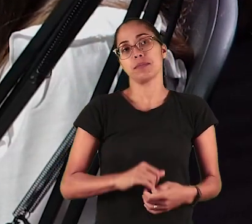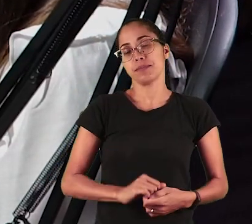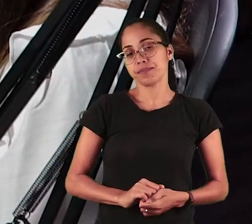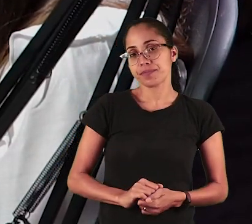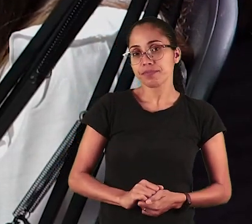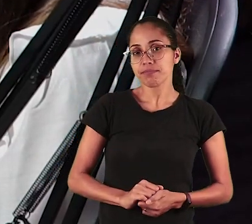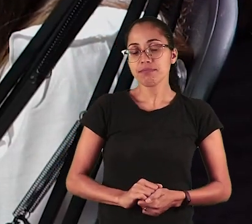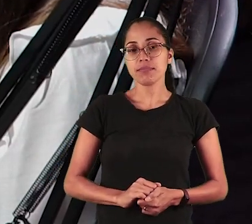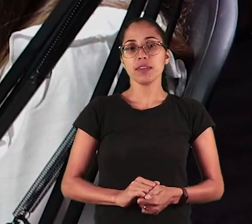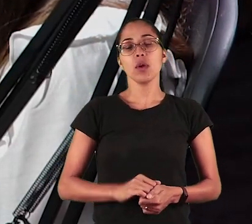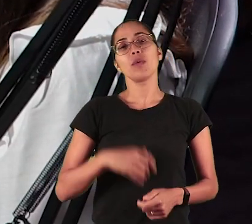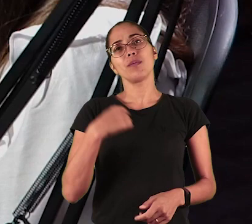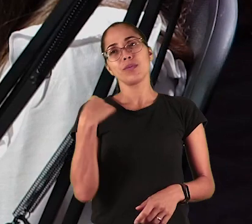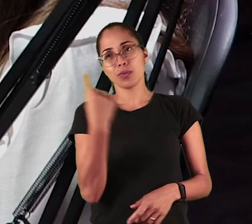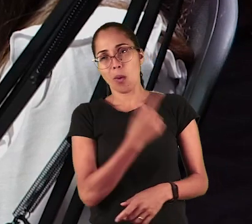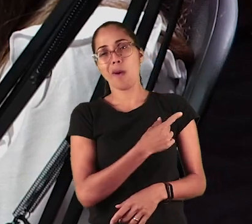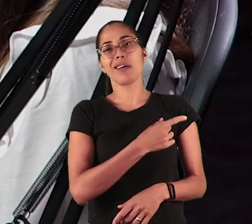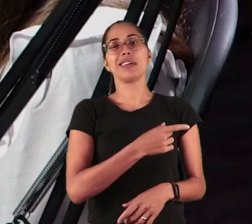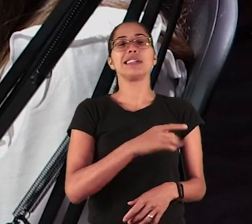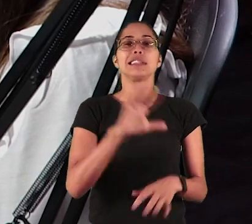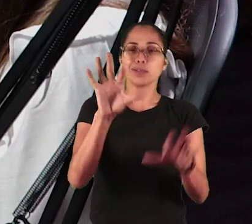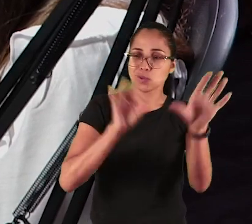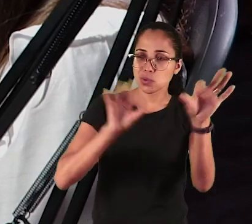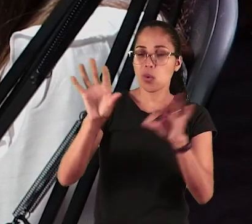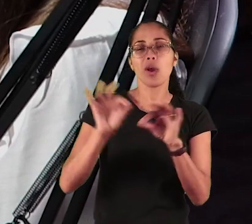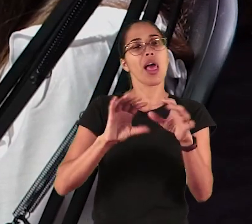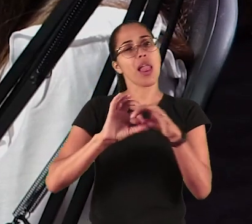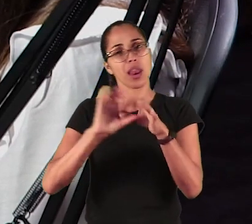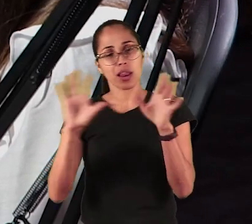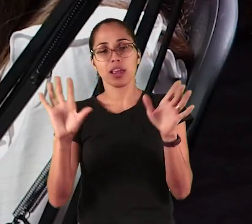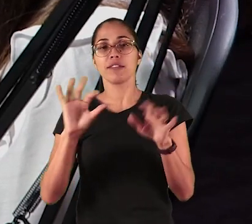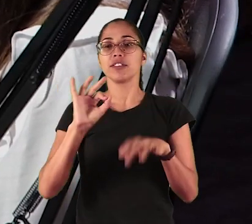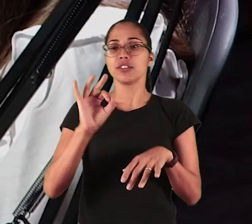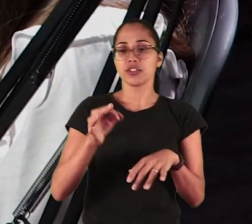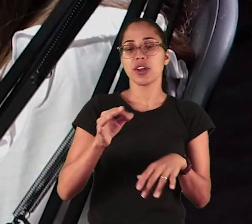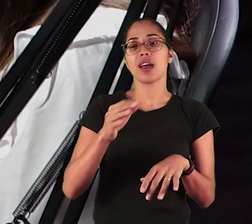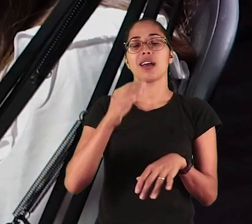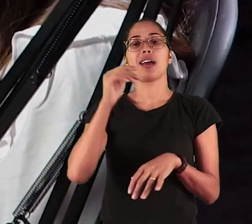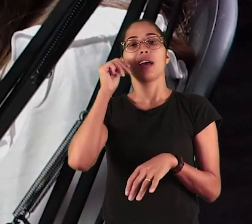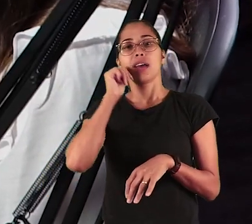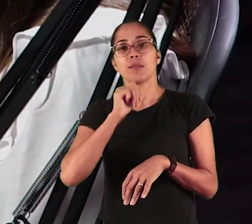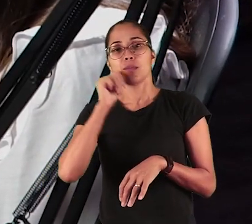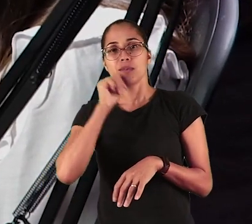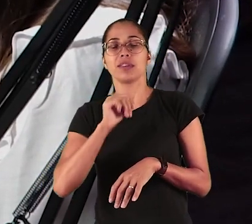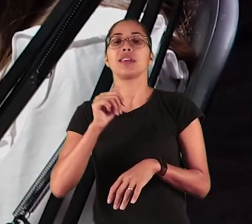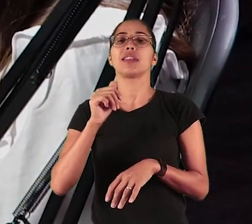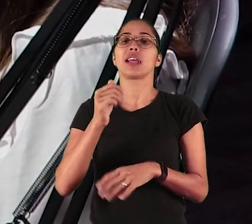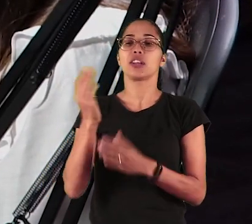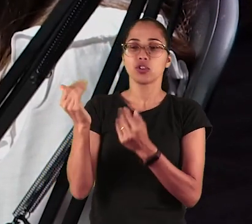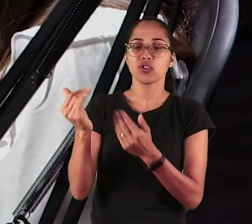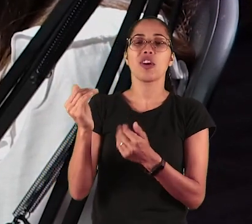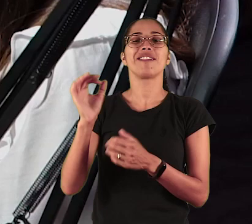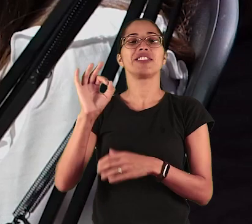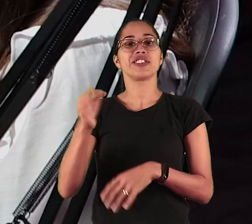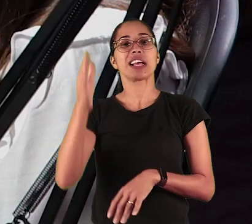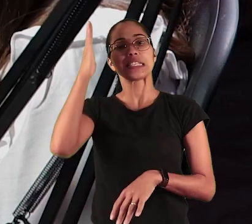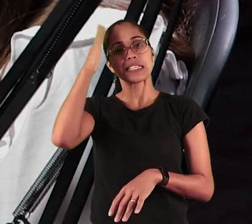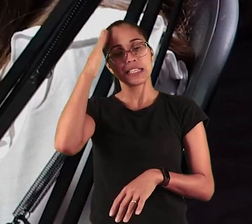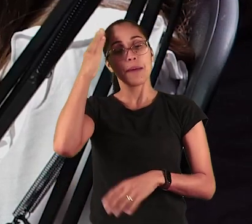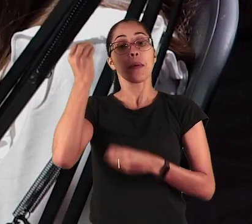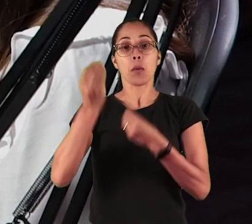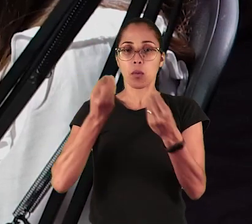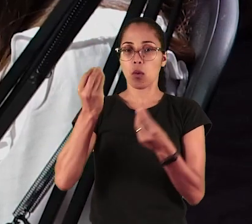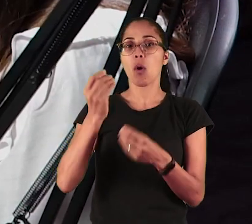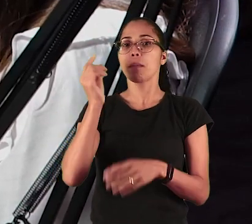pode também ter acho que a gente tem mais flexibilidade agora as meninas que entram no mercado financeiro Ela já tem já sabem como vai ser já